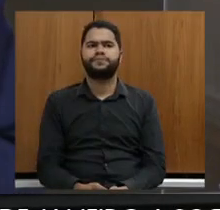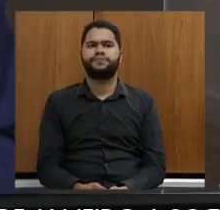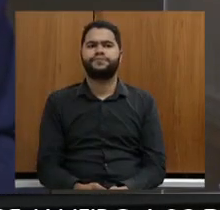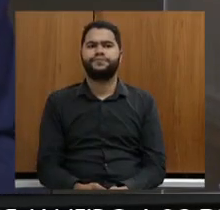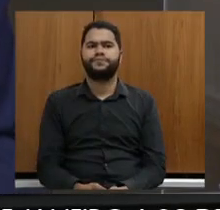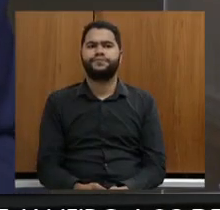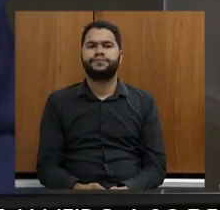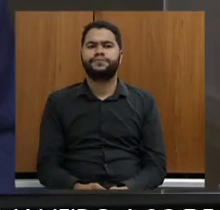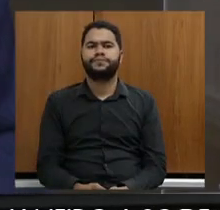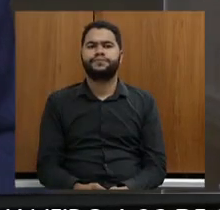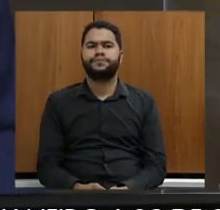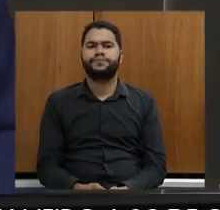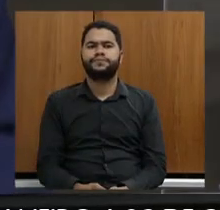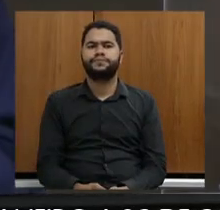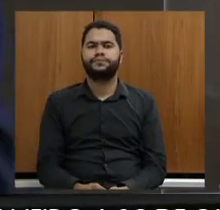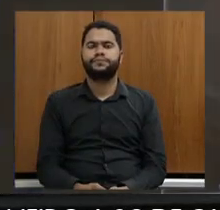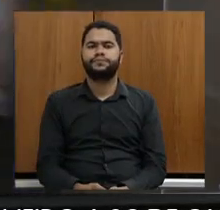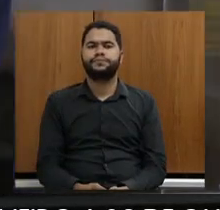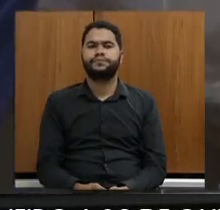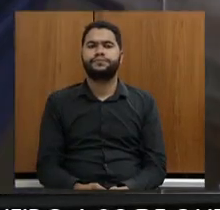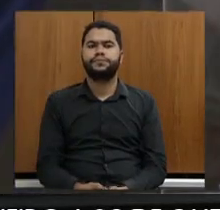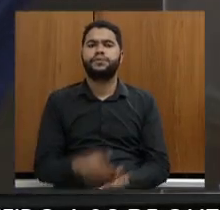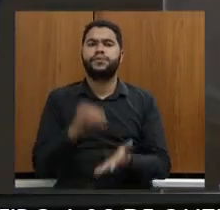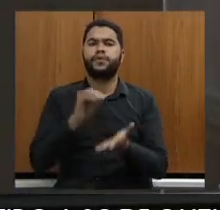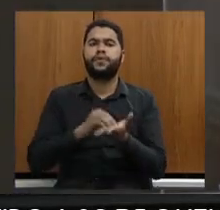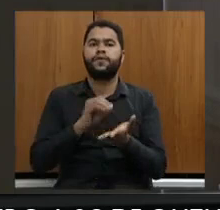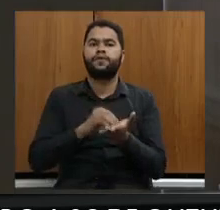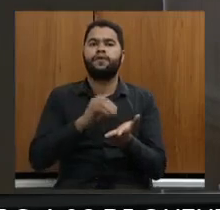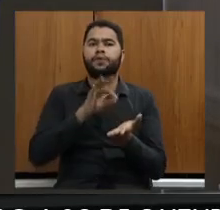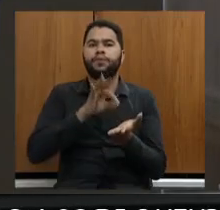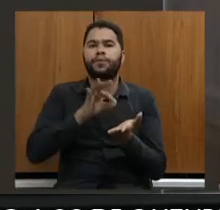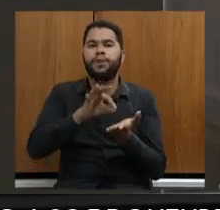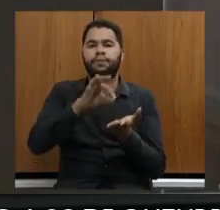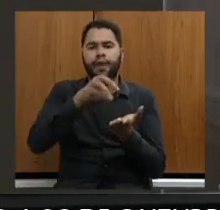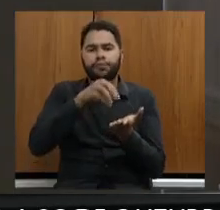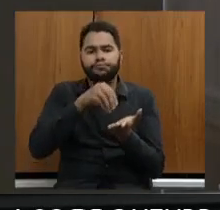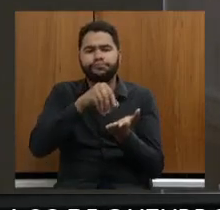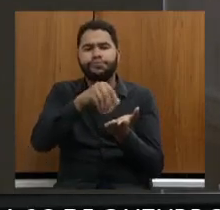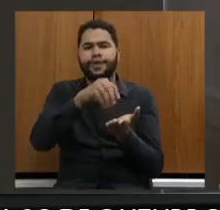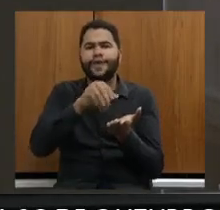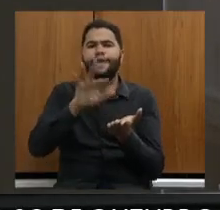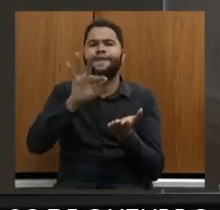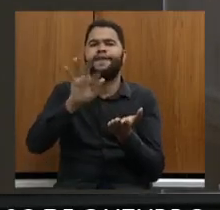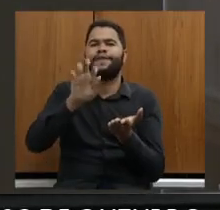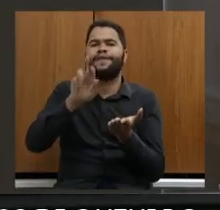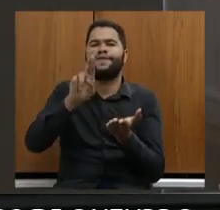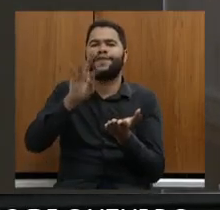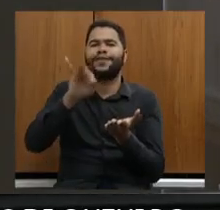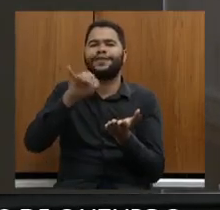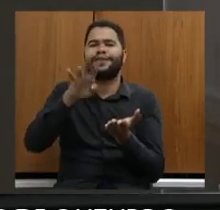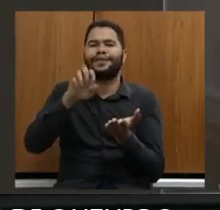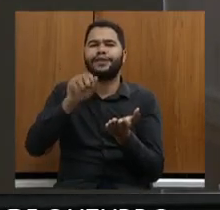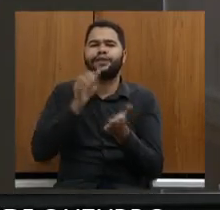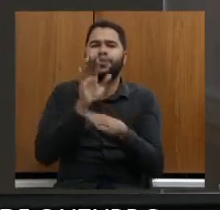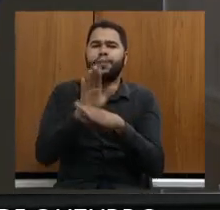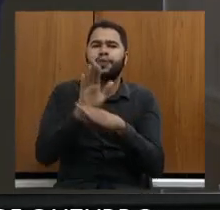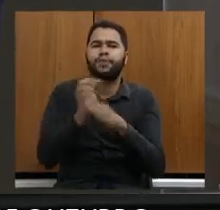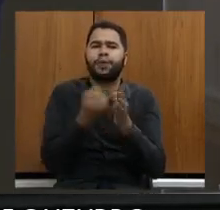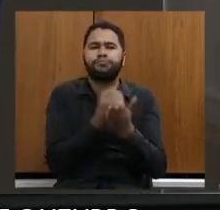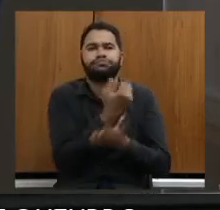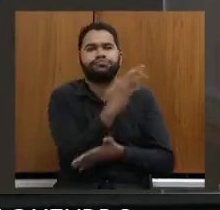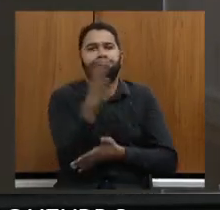e vamos lá também falta de fertilizante Oi gente essa questão da falta de fertilizante nos assusta